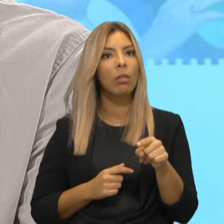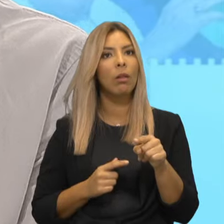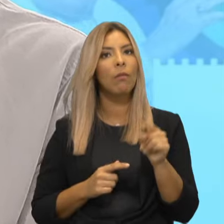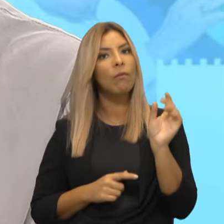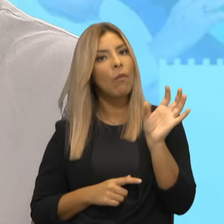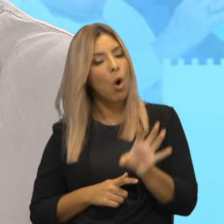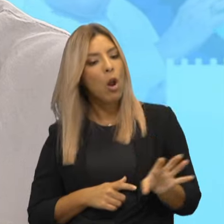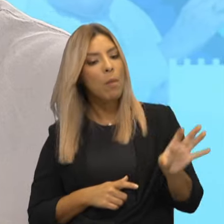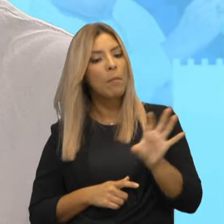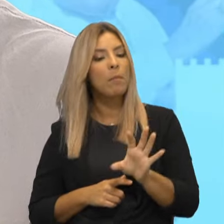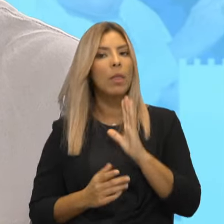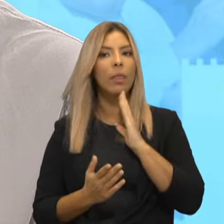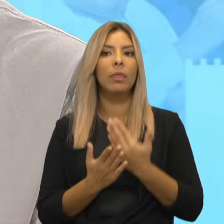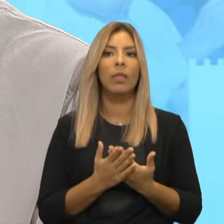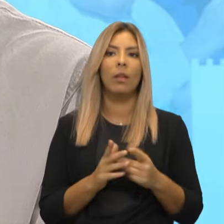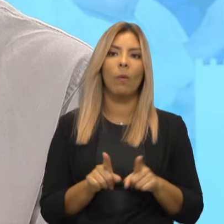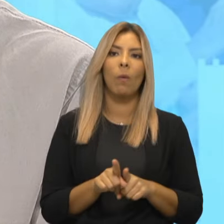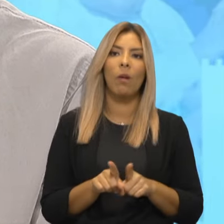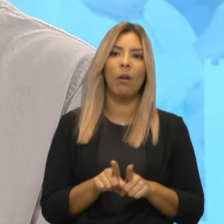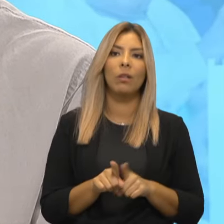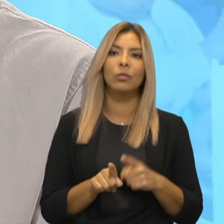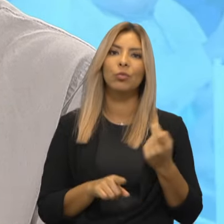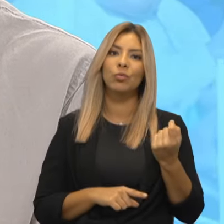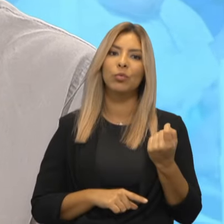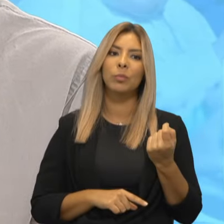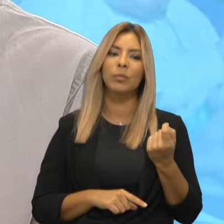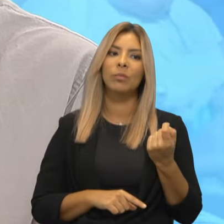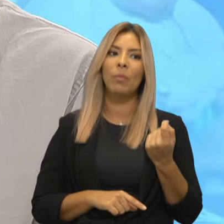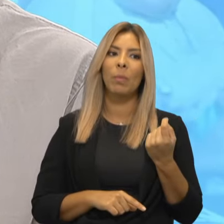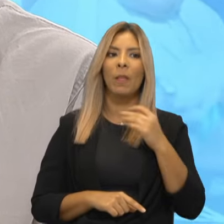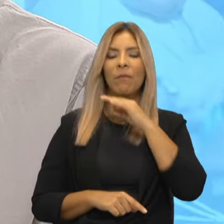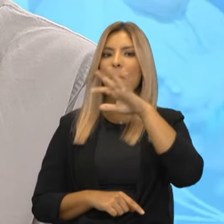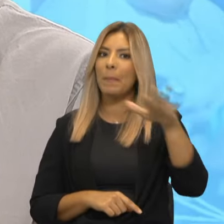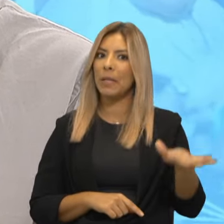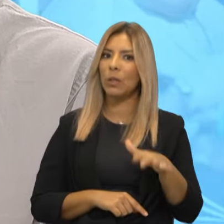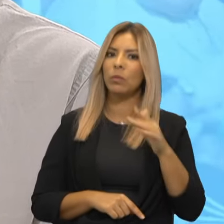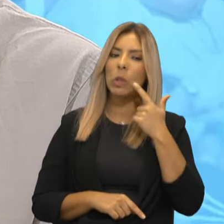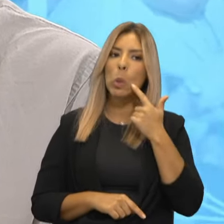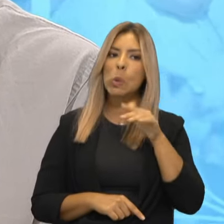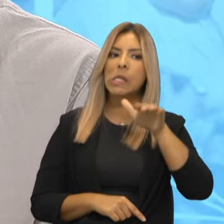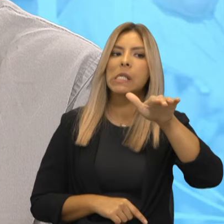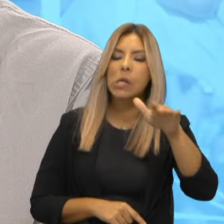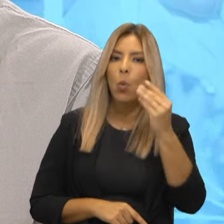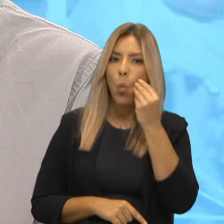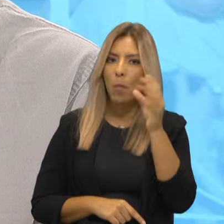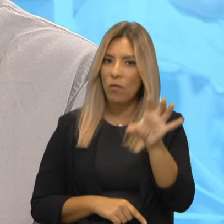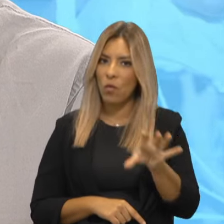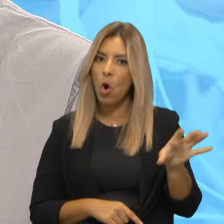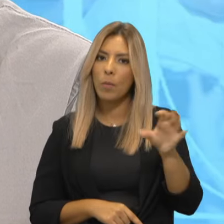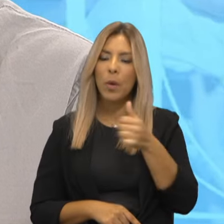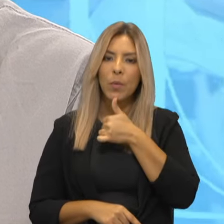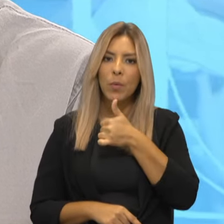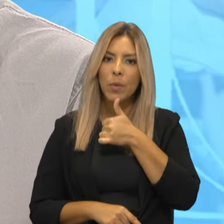forma de conseguirem chegar às famílias. E foi realmente muito interessante porque